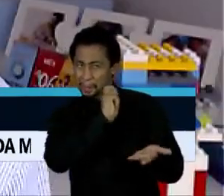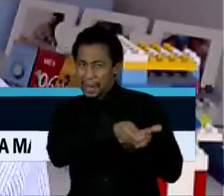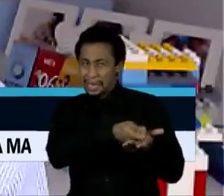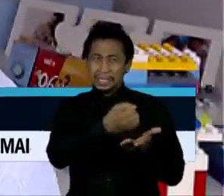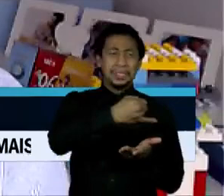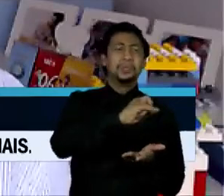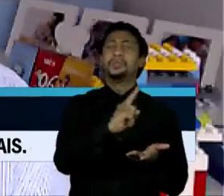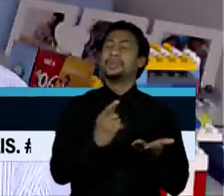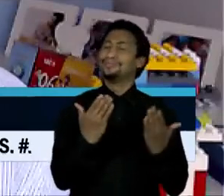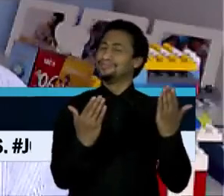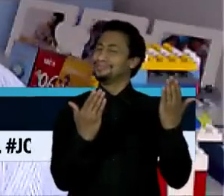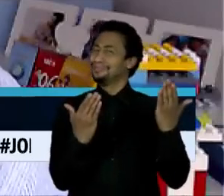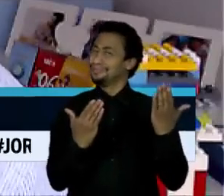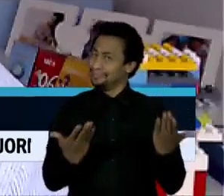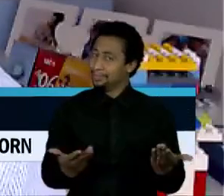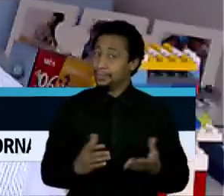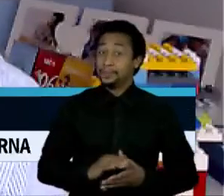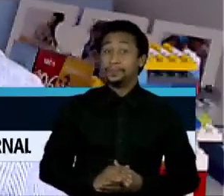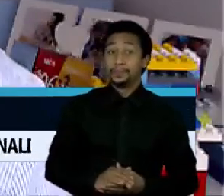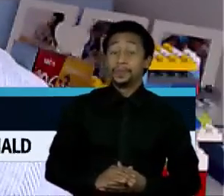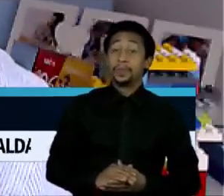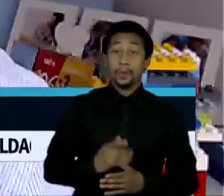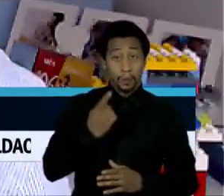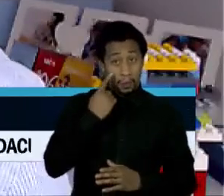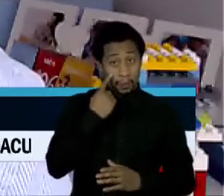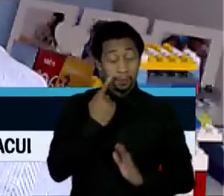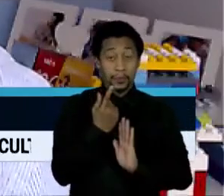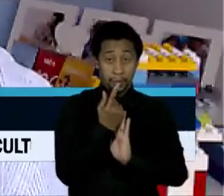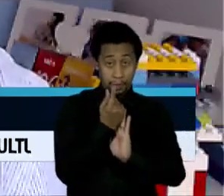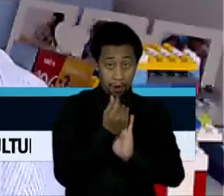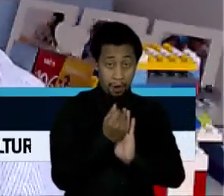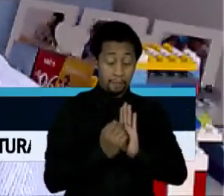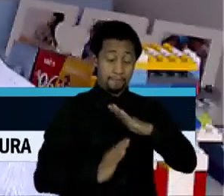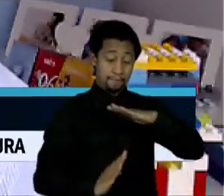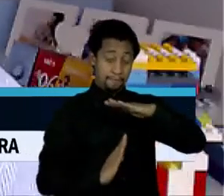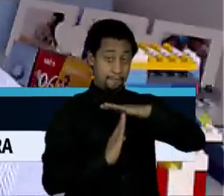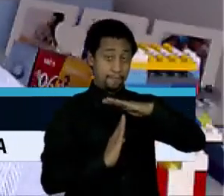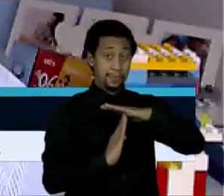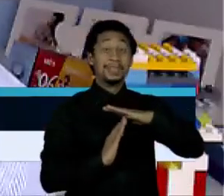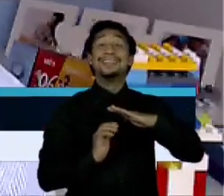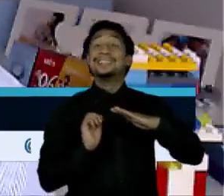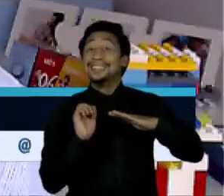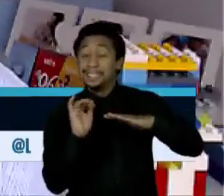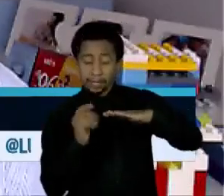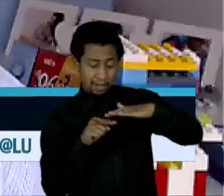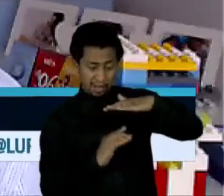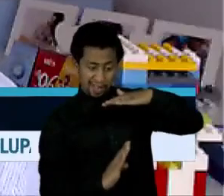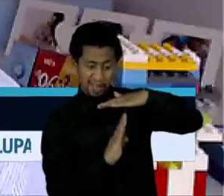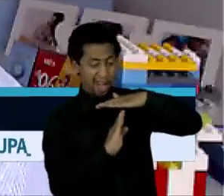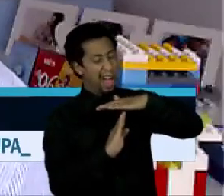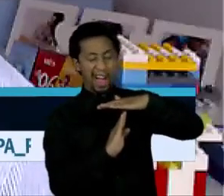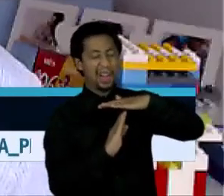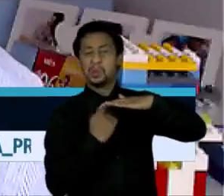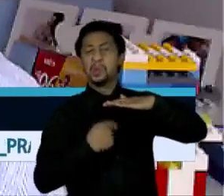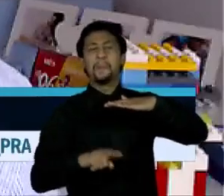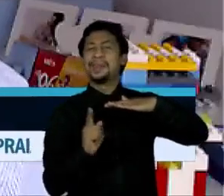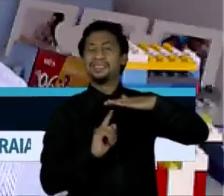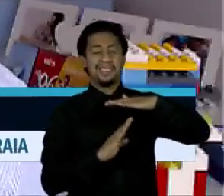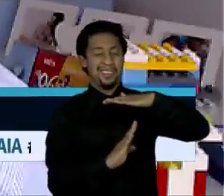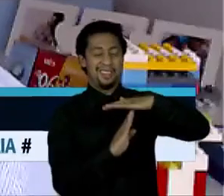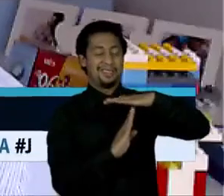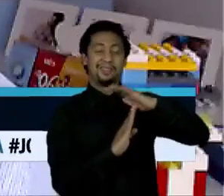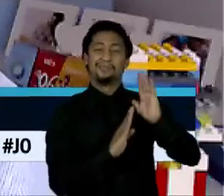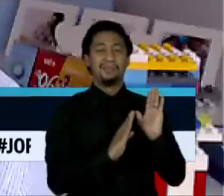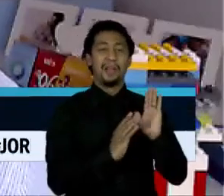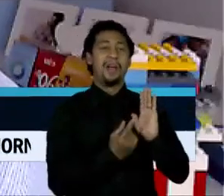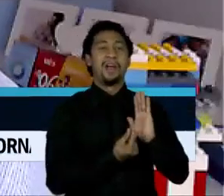fez até de graça mas é claro que a regra ela deixa de ir ela perde credibilidade os passam a acreditar que ela não